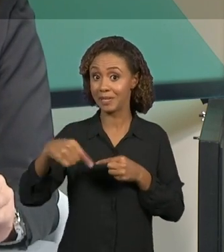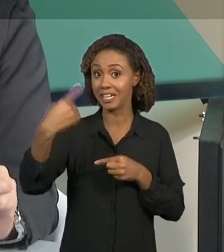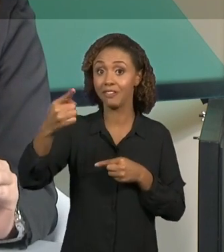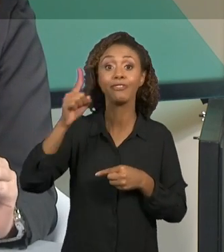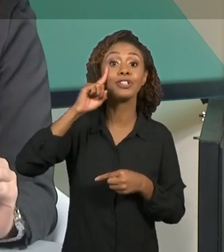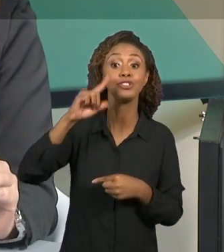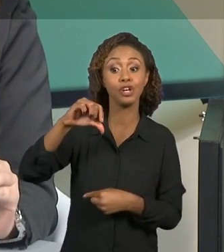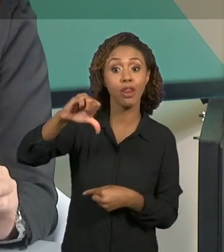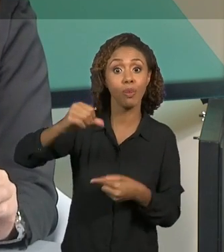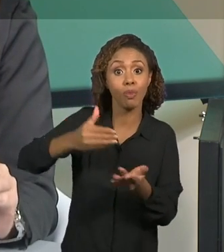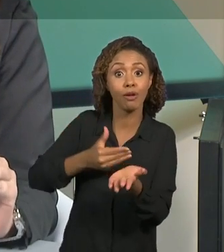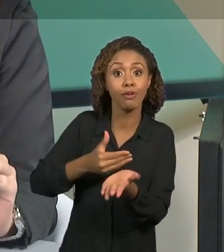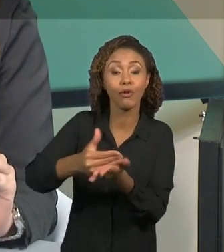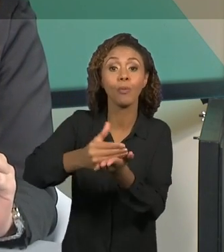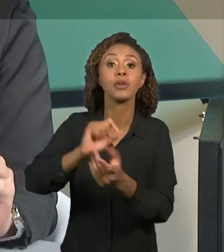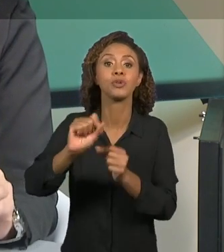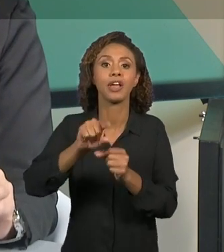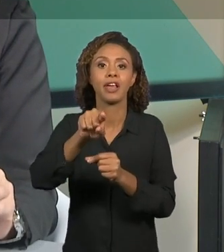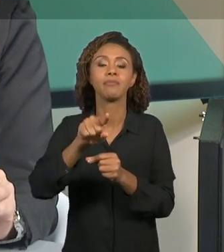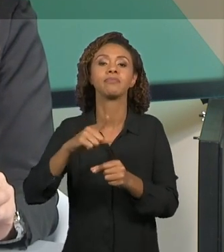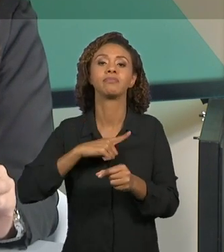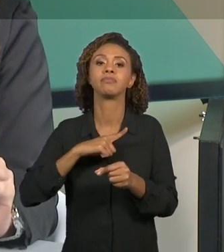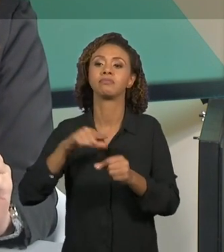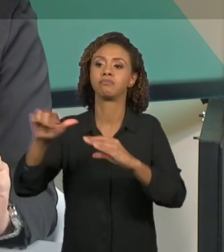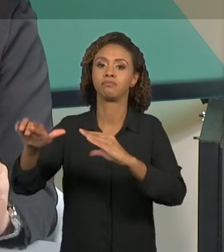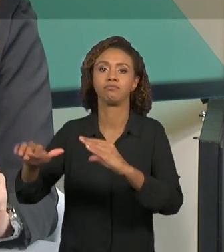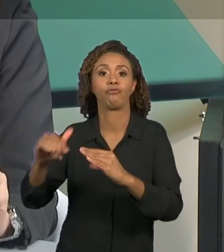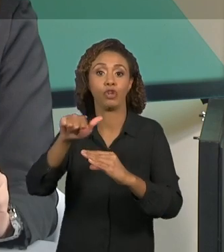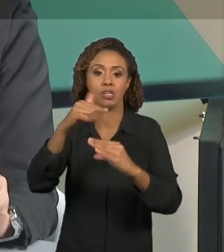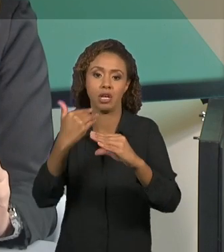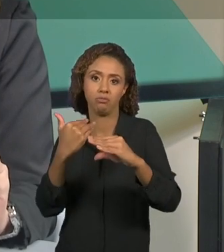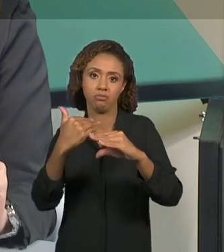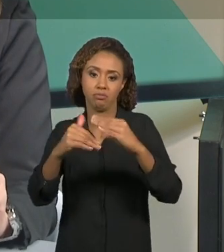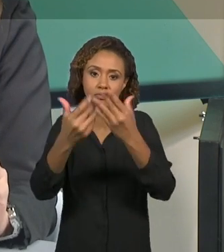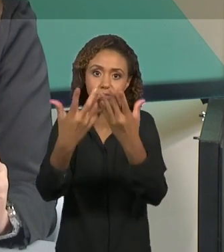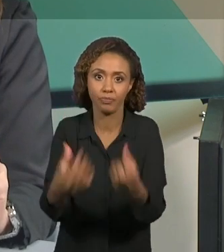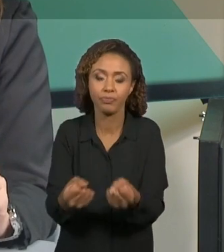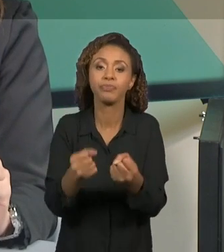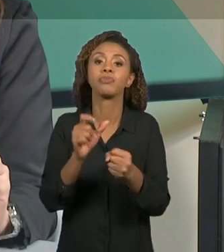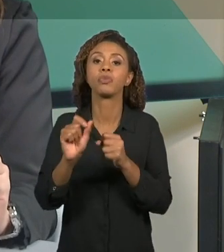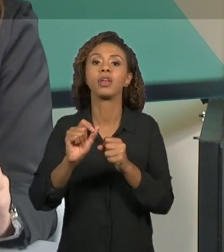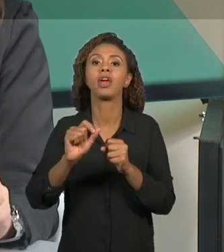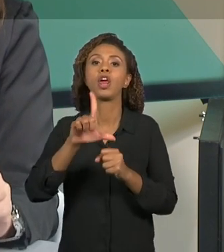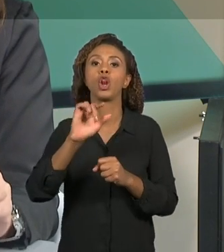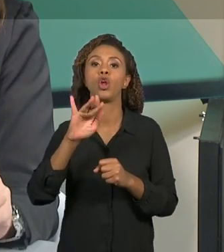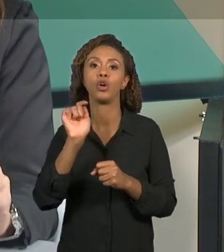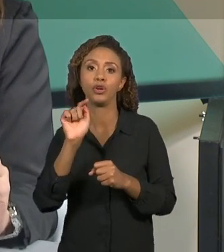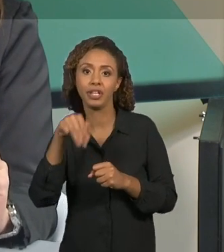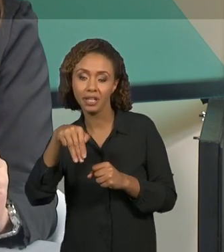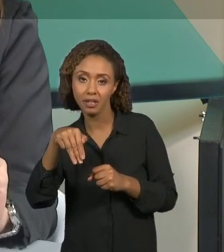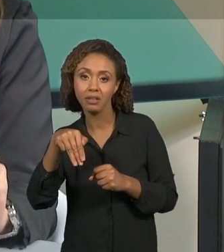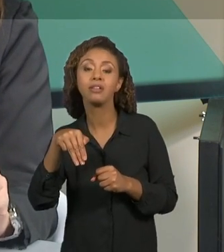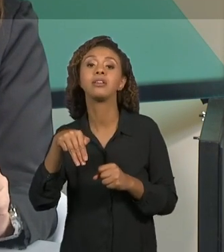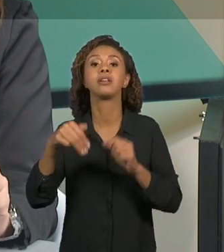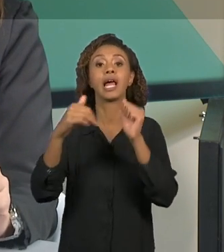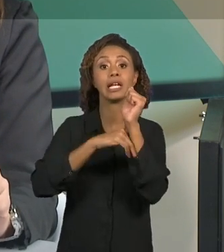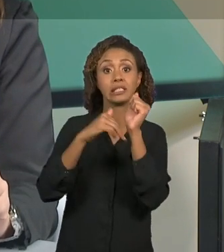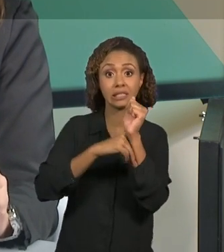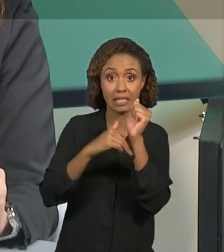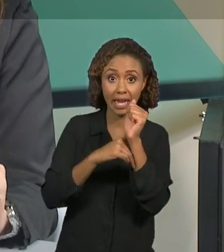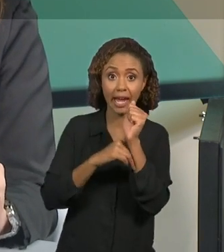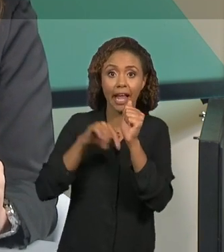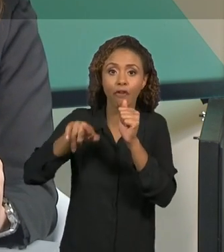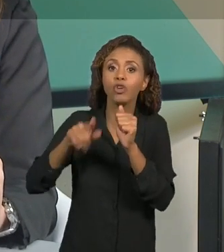nove você vai receber um login e uma senha para poder acessar sua sala de au a sala de aula virtual